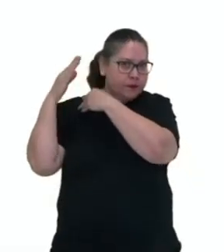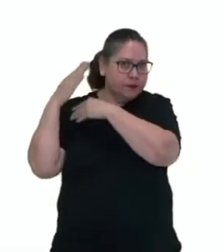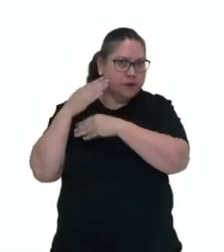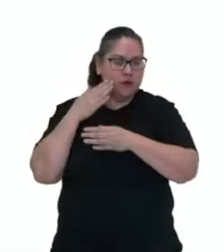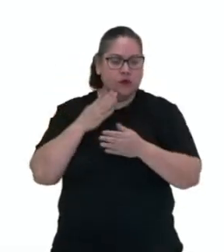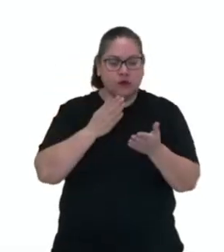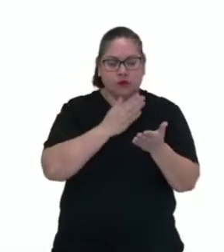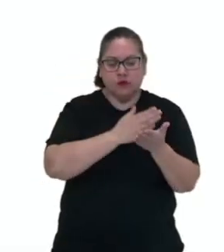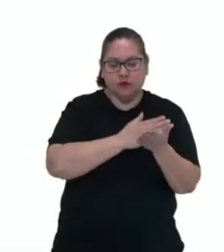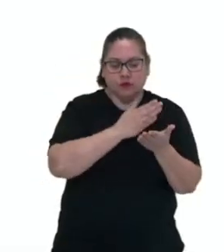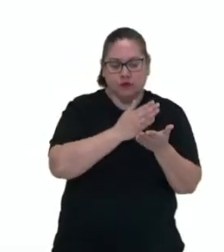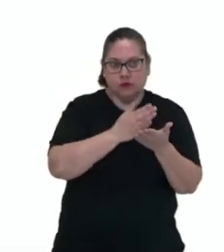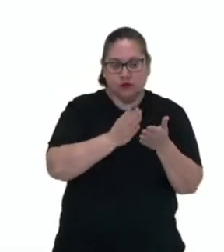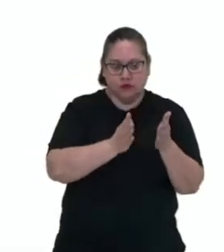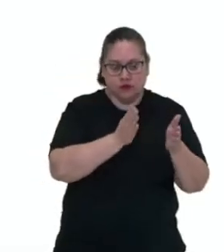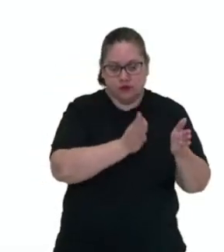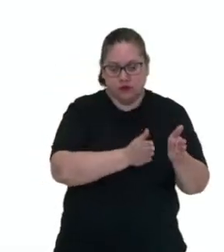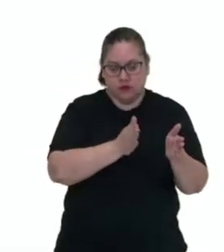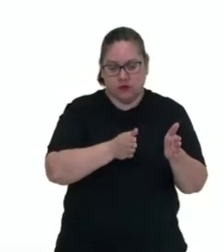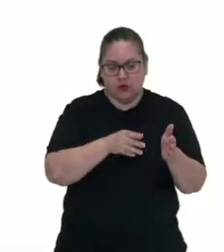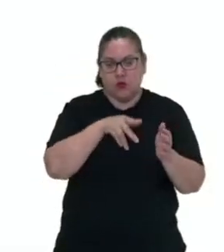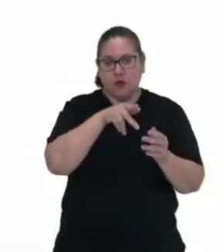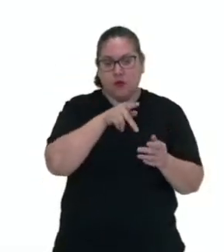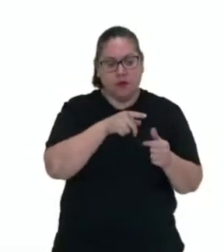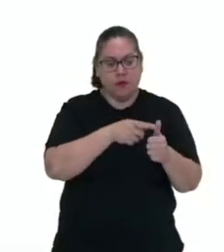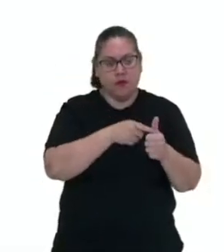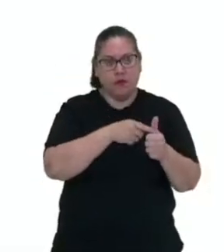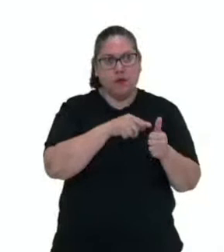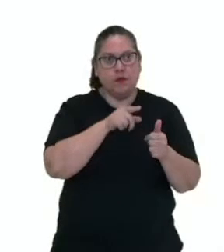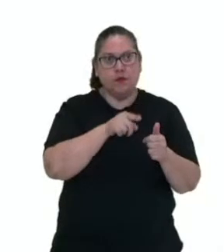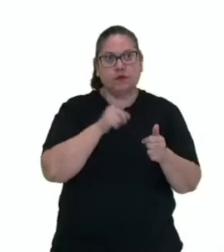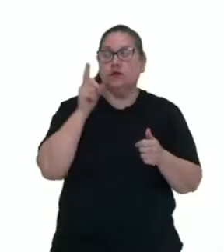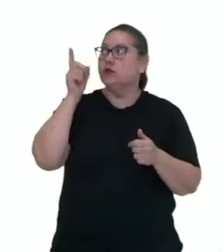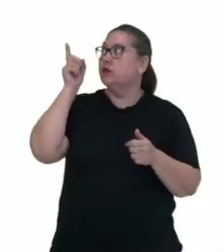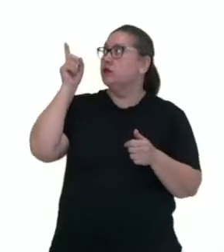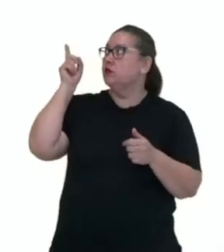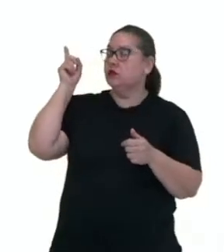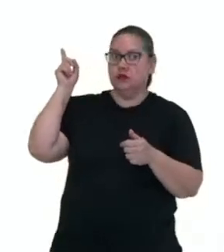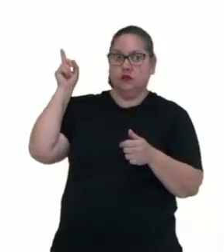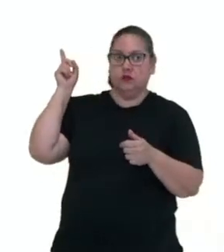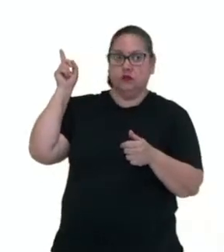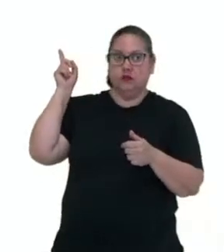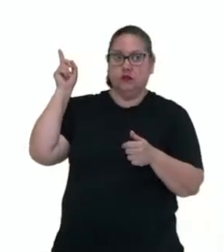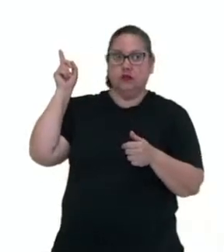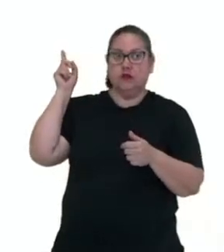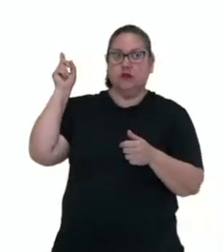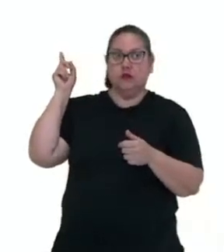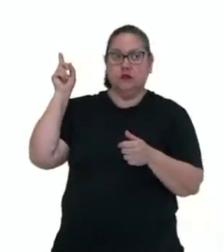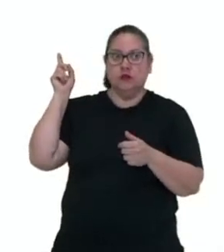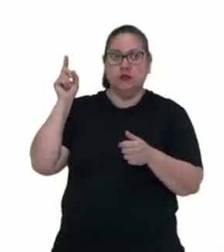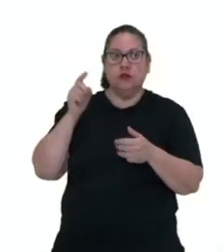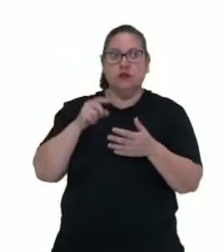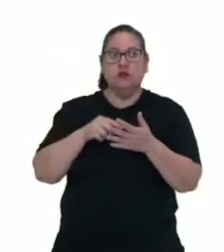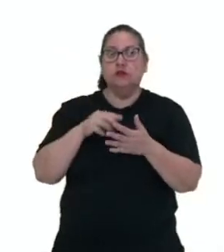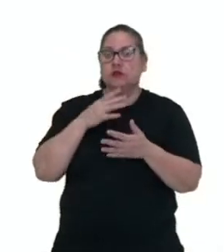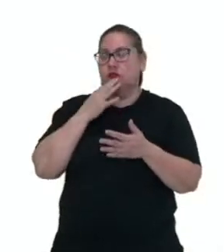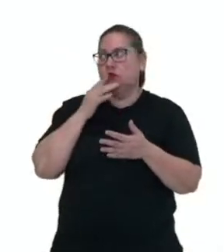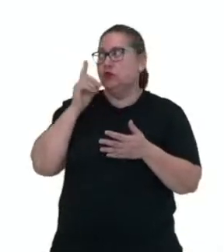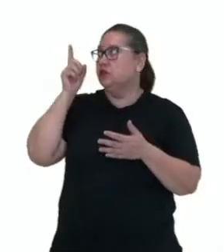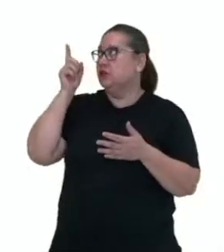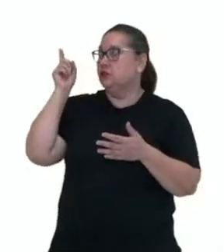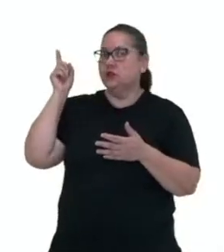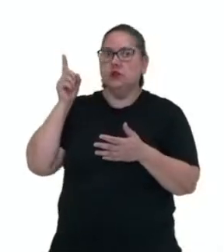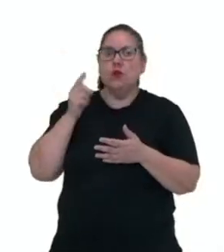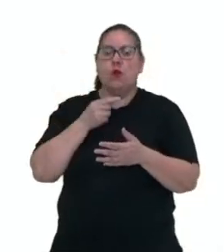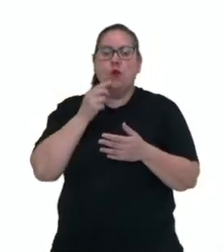podemos dividir a pré-história no Paleolítico, Neolítico, Idade do Cobre, Idade do Bronze e Idade do Ferro.